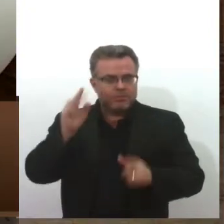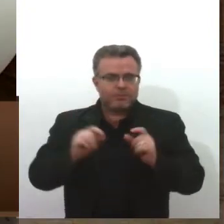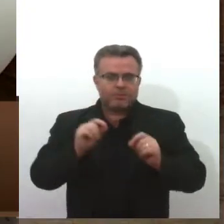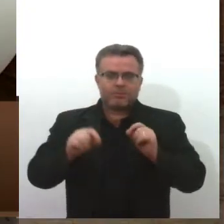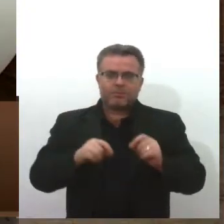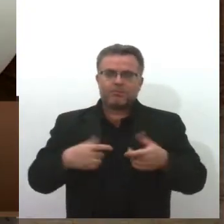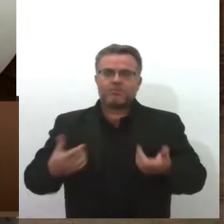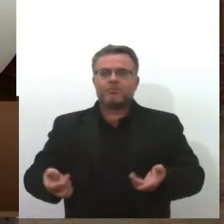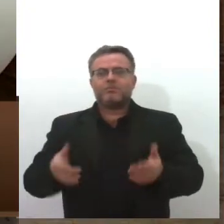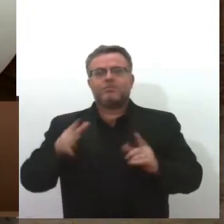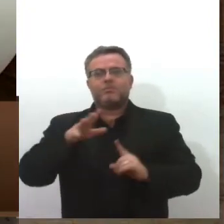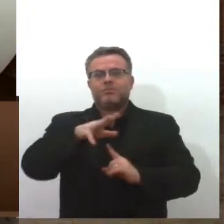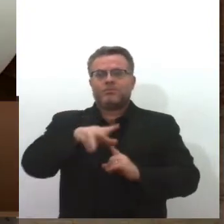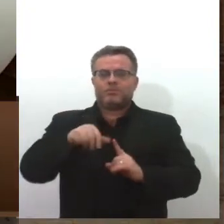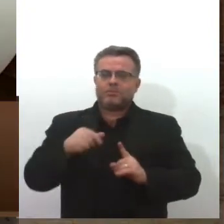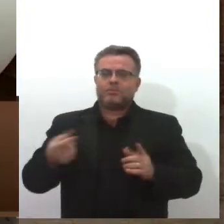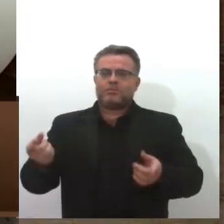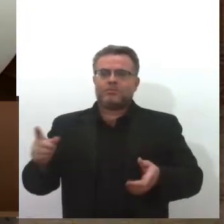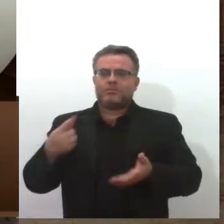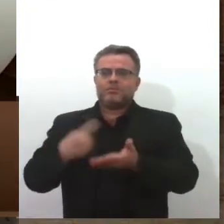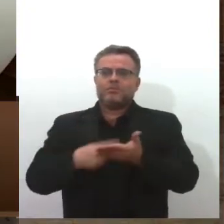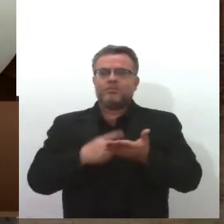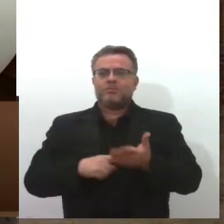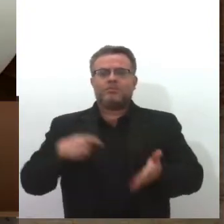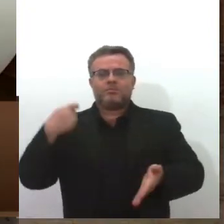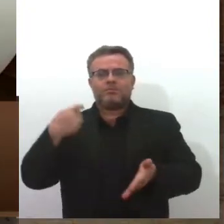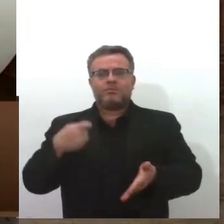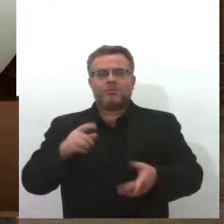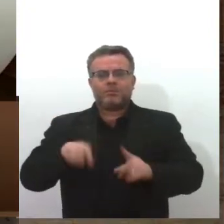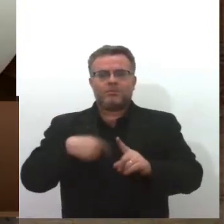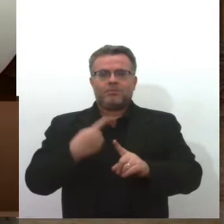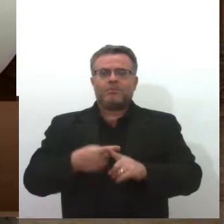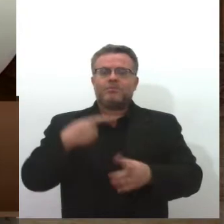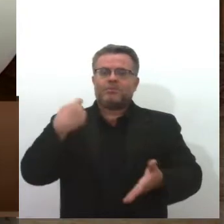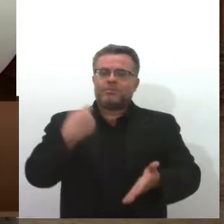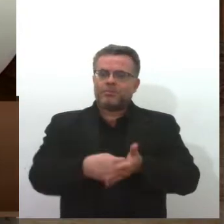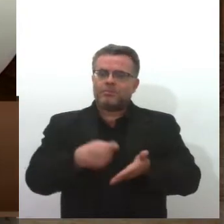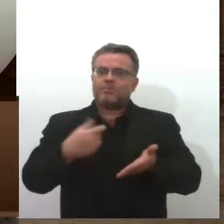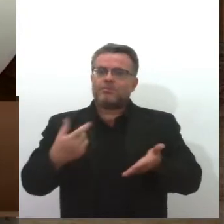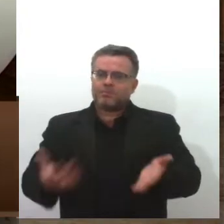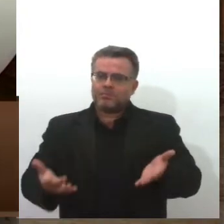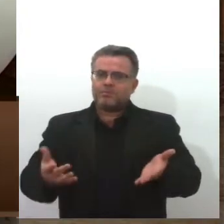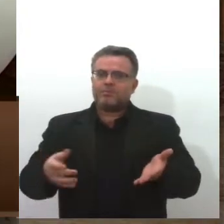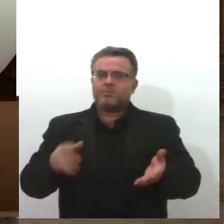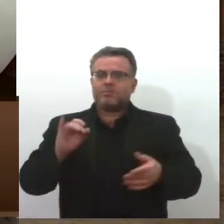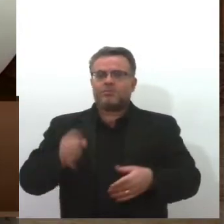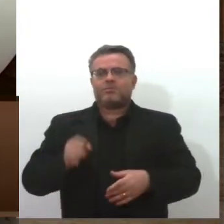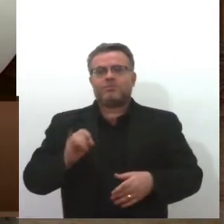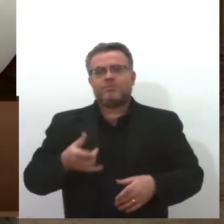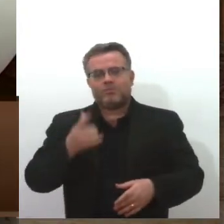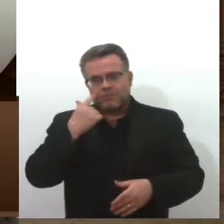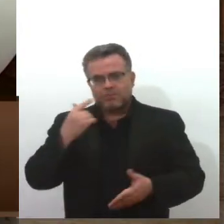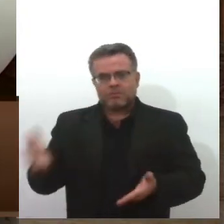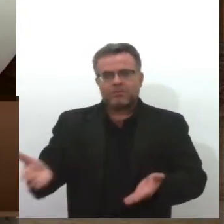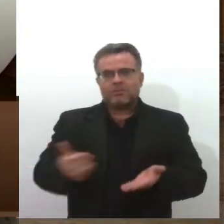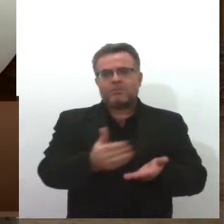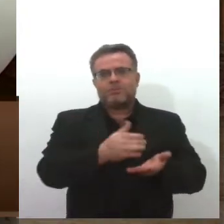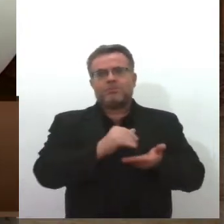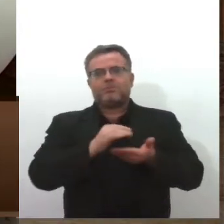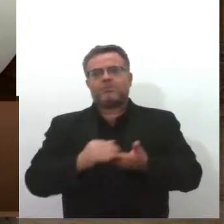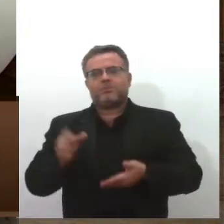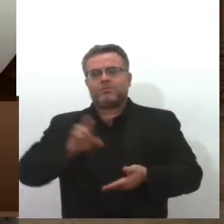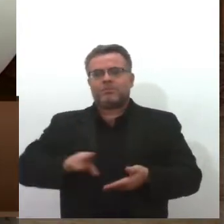Banco Central, né, aumentar essas taxas dos juros para conter também o consumo, para diminuir o consumo